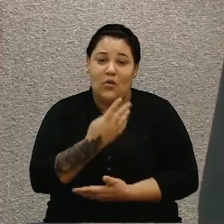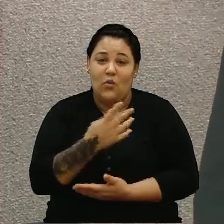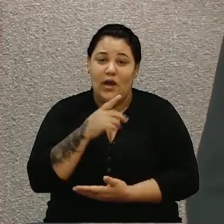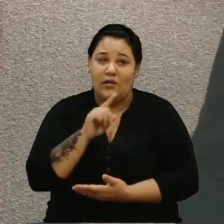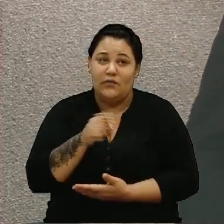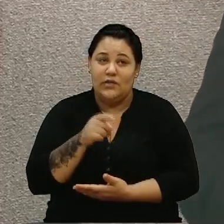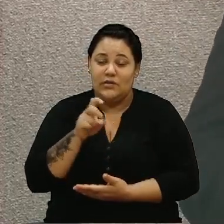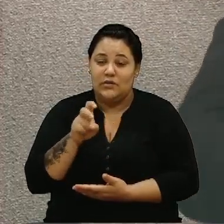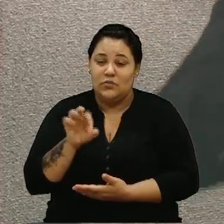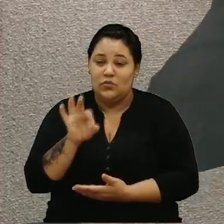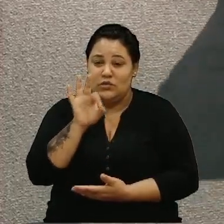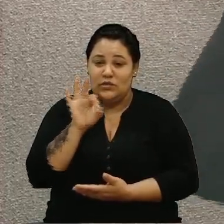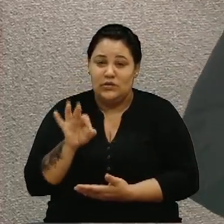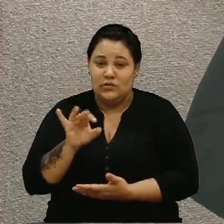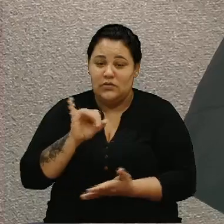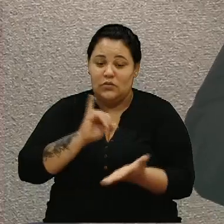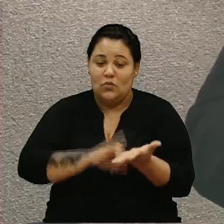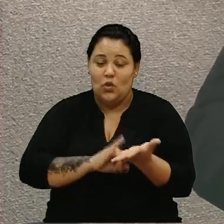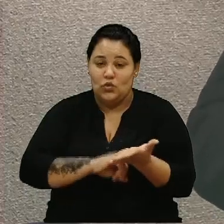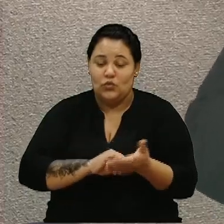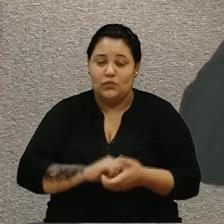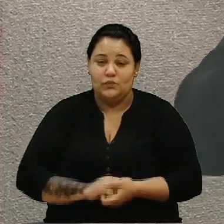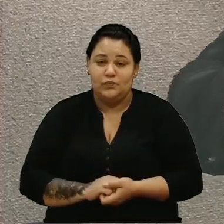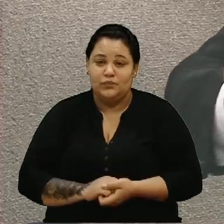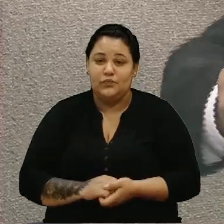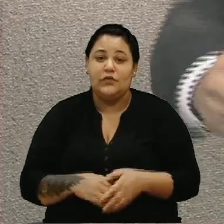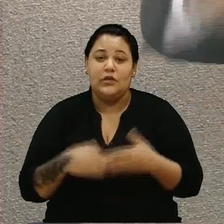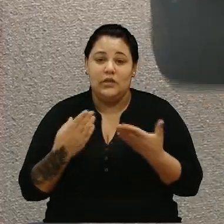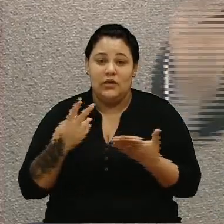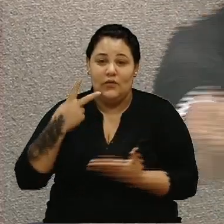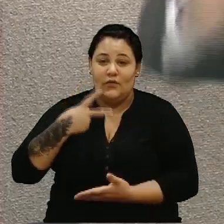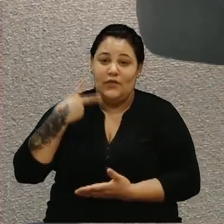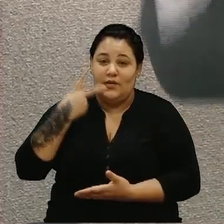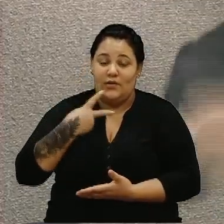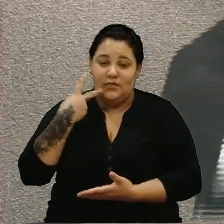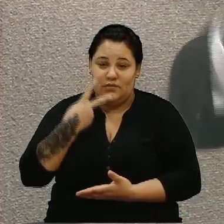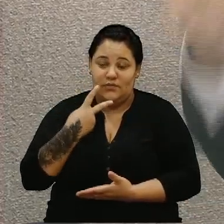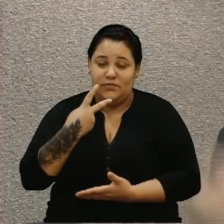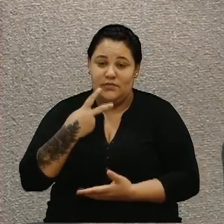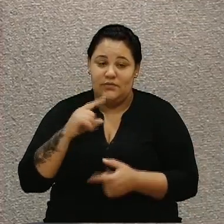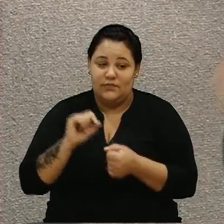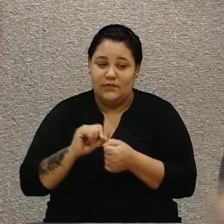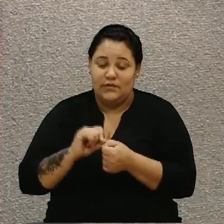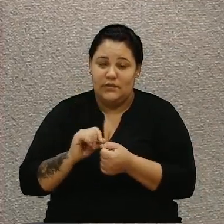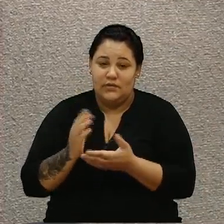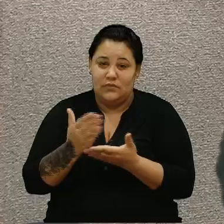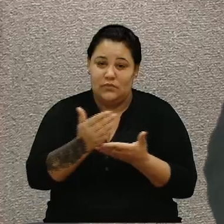imposto. Então, este vereador aconselha a ele fazer uma guia de recolhimento à União,